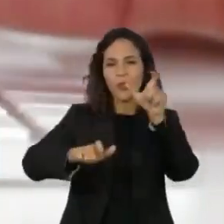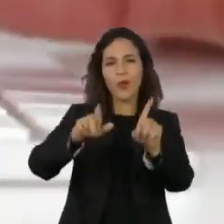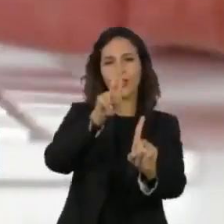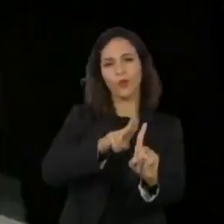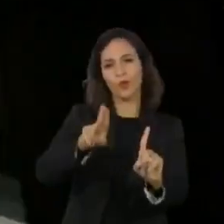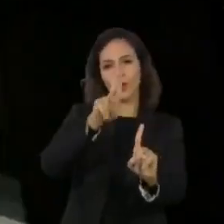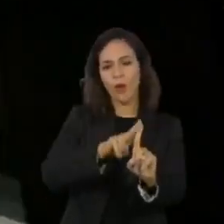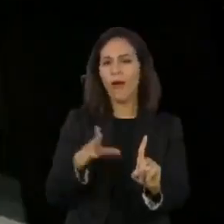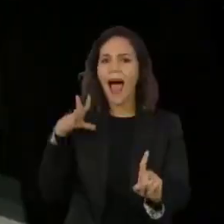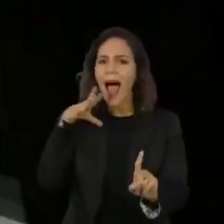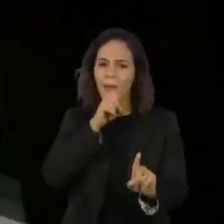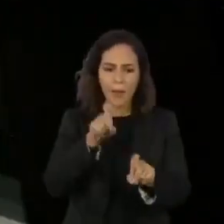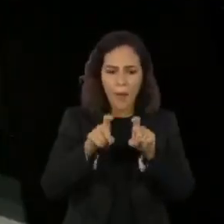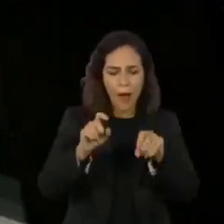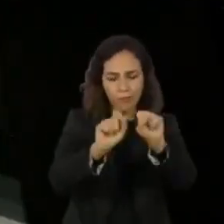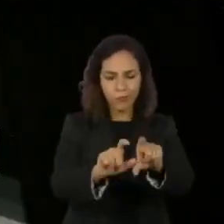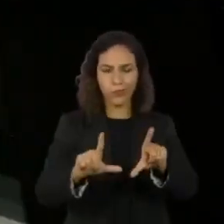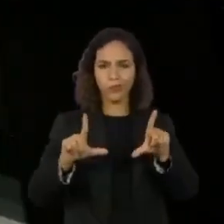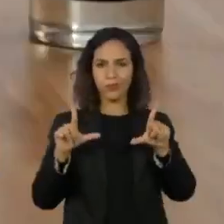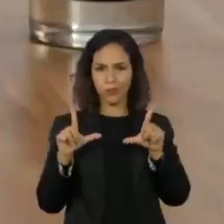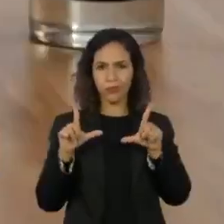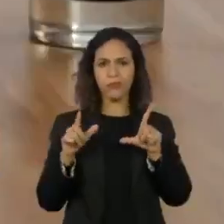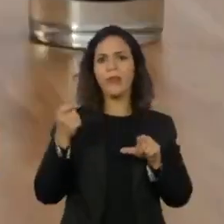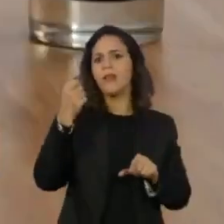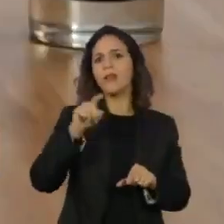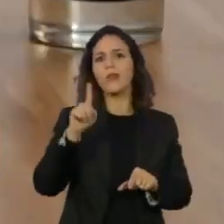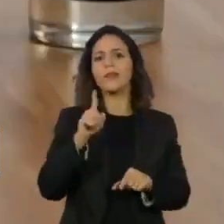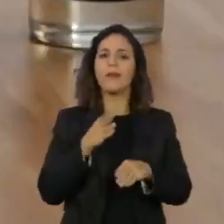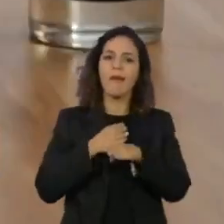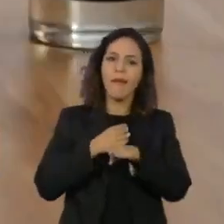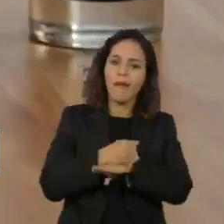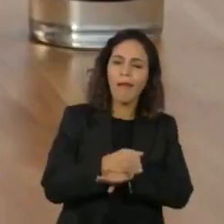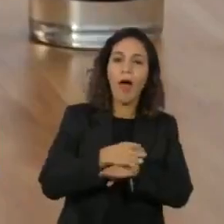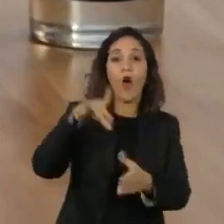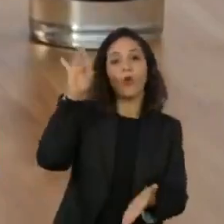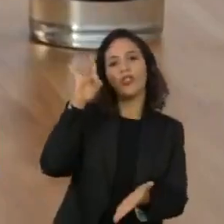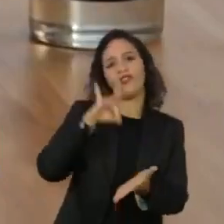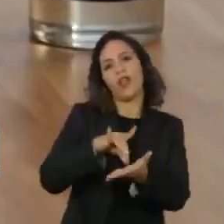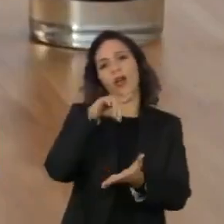buscá-los mais rapidamente em vez de ter que acessar o servidor original do site